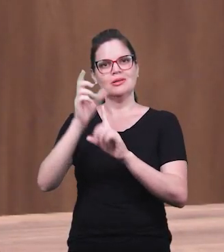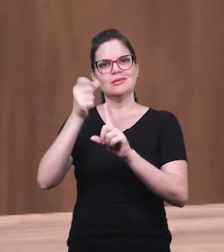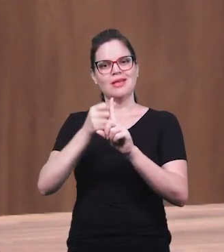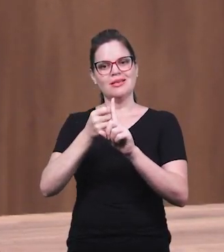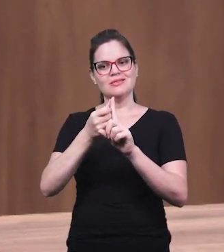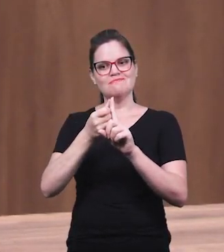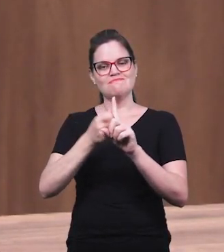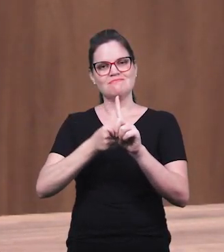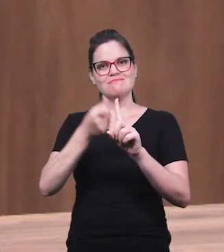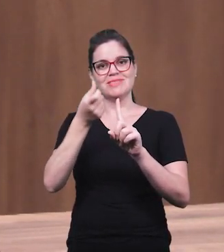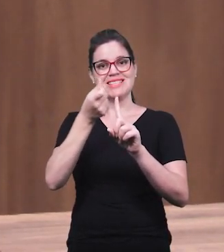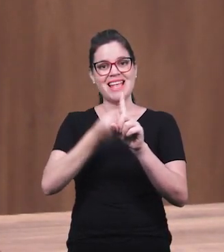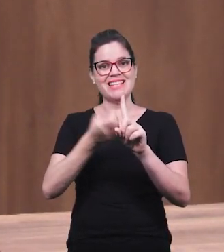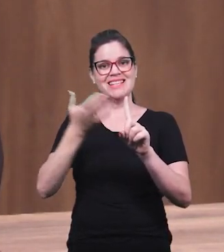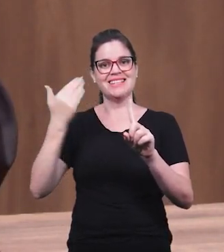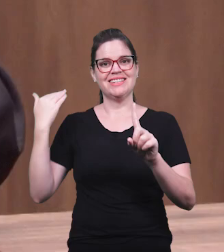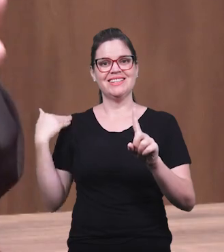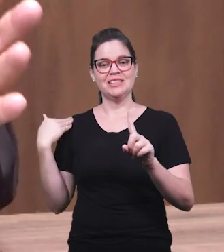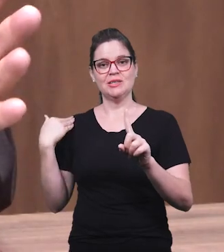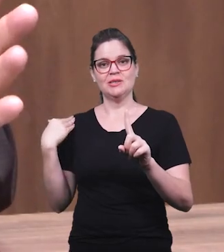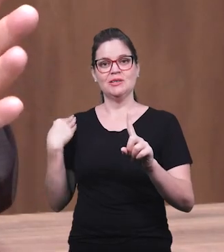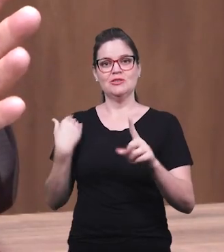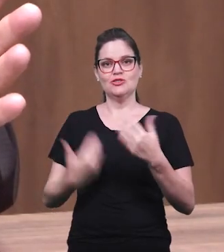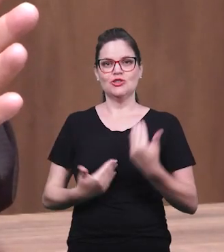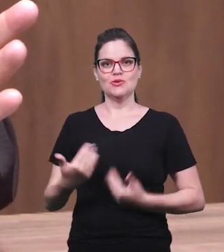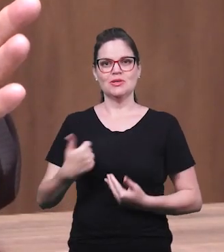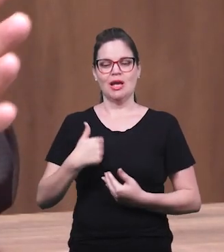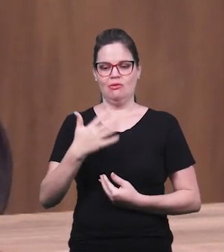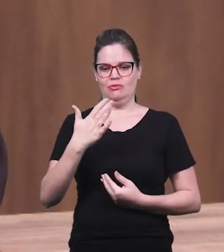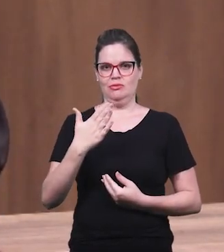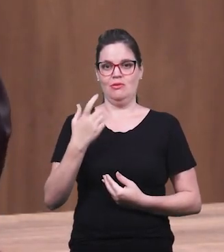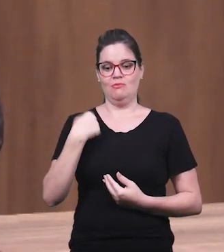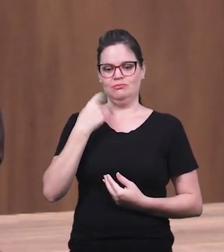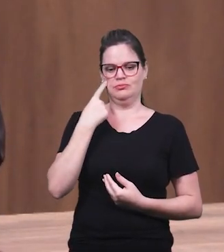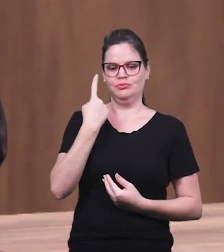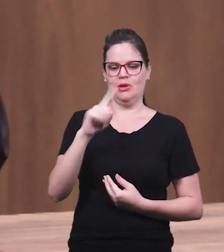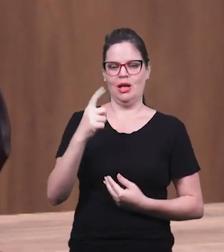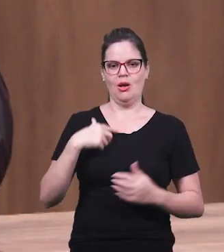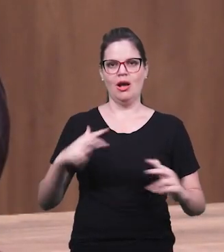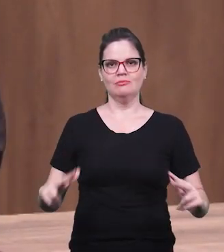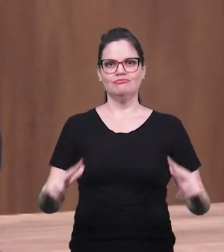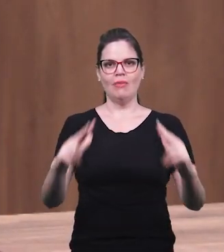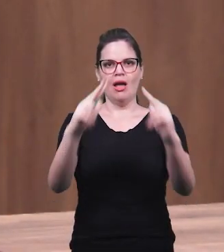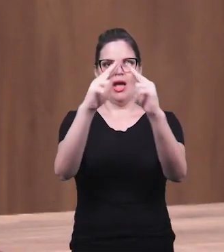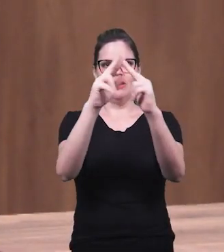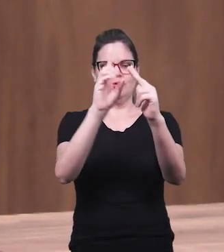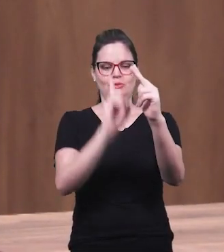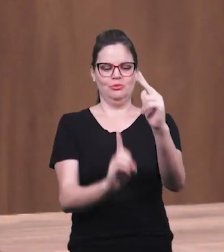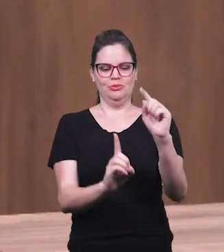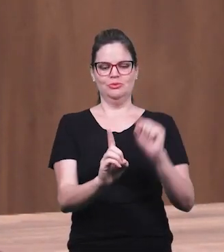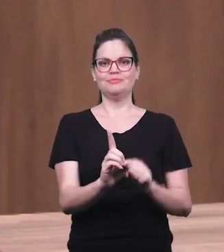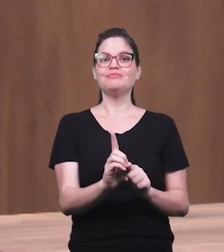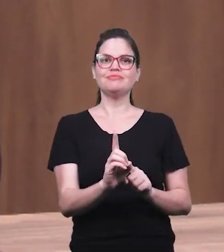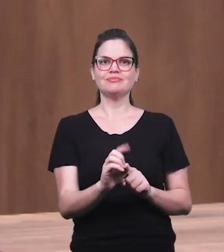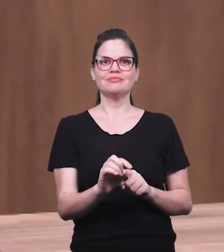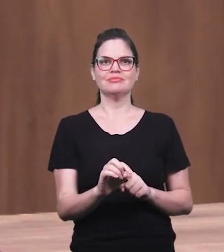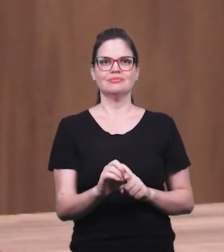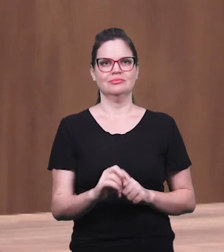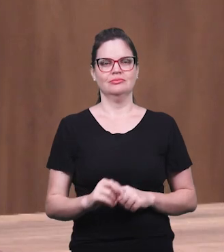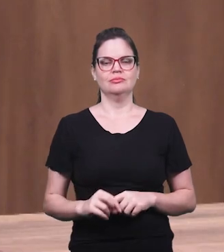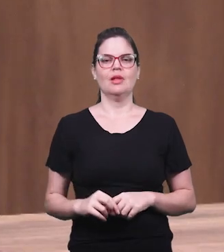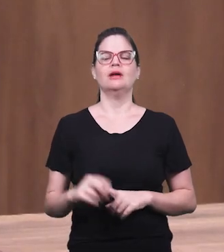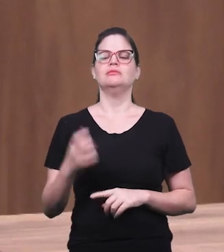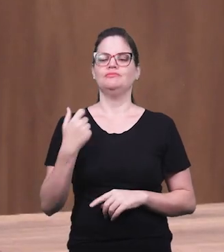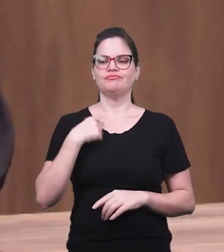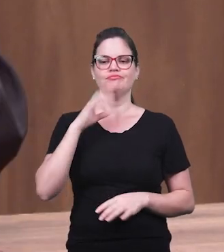né? Quando o irmão me via em frente à Torre Eiffel. E daí eu aquilo definiu, né? Ele me falou, Maravilha. definiu,